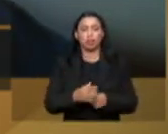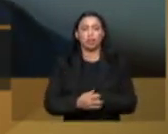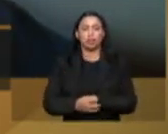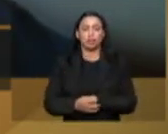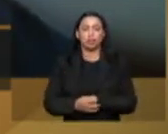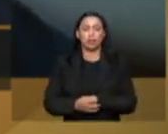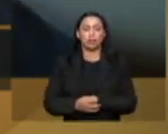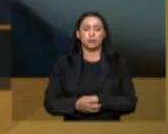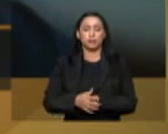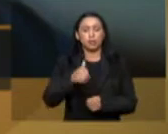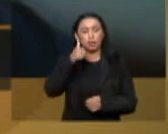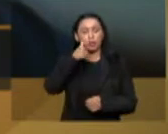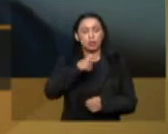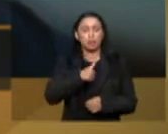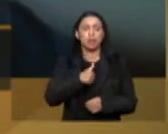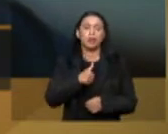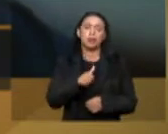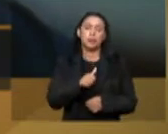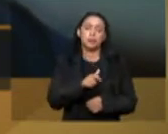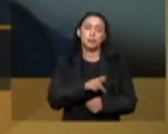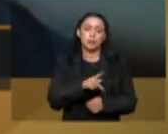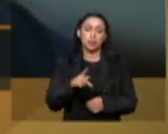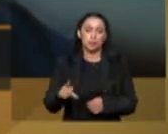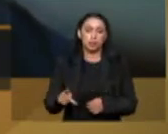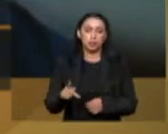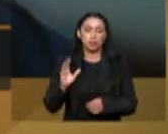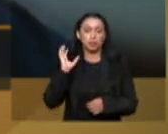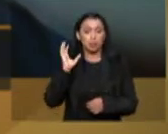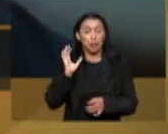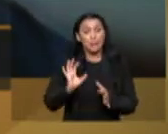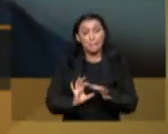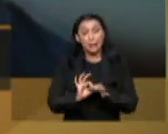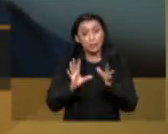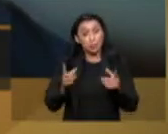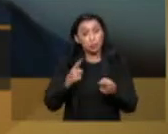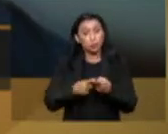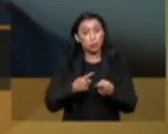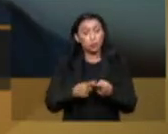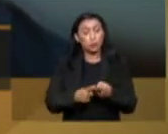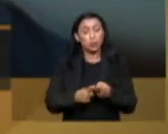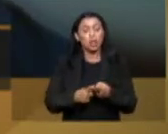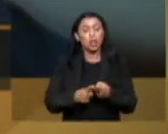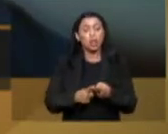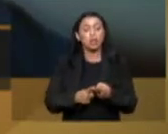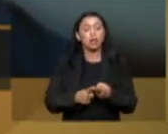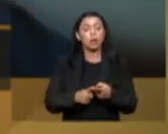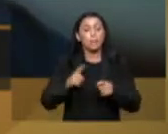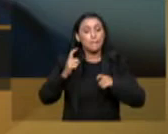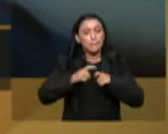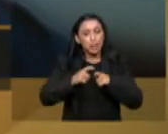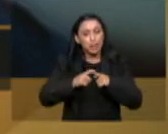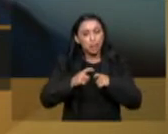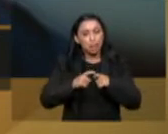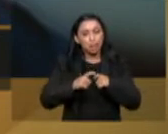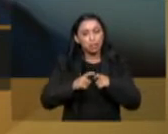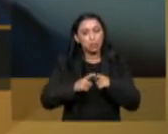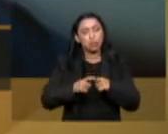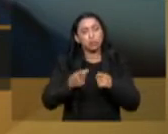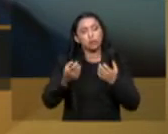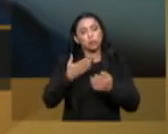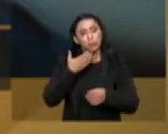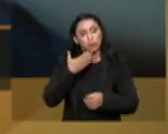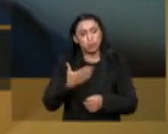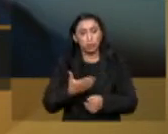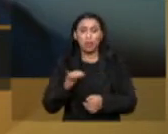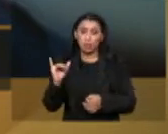Excelência, ministra presidente da Corte, fez uso da palavra sem gravata por razões médicas. É importante que se diga isso, porque